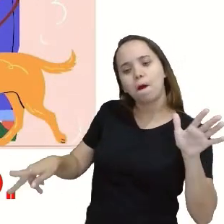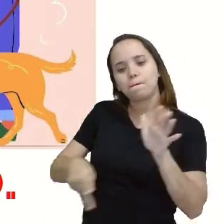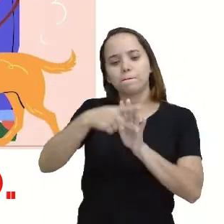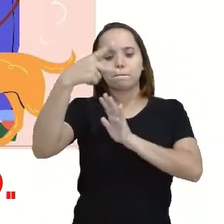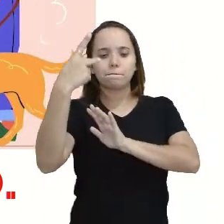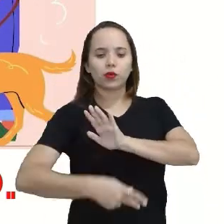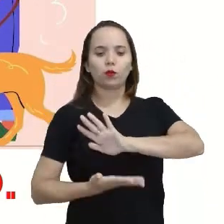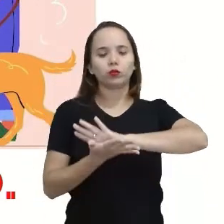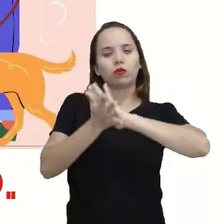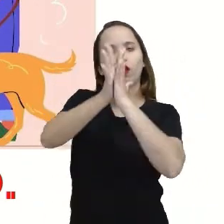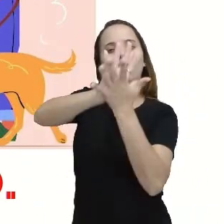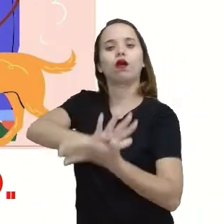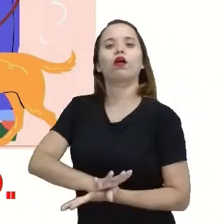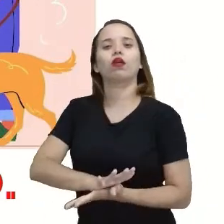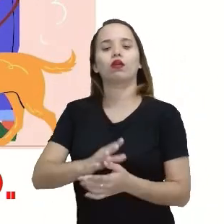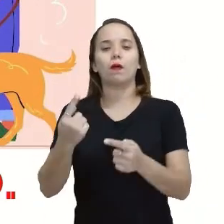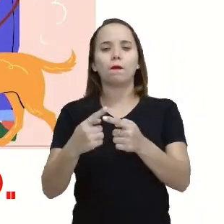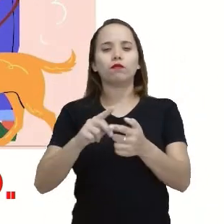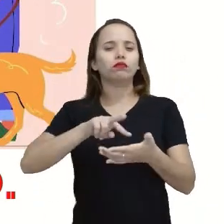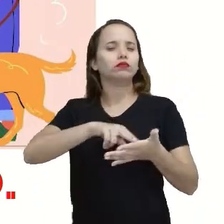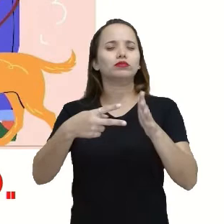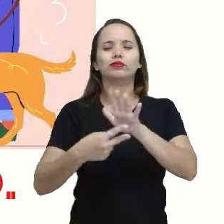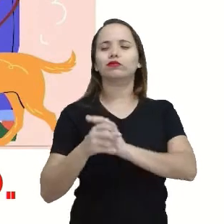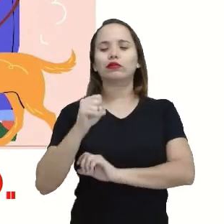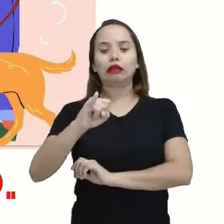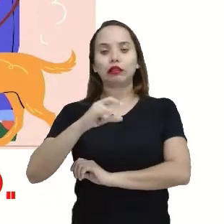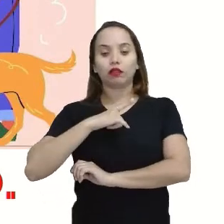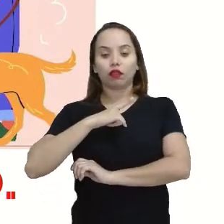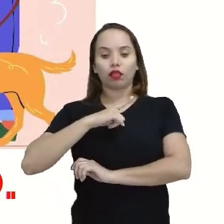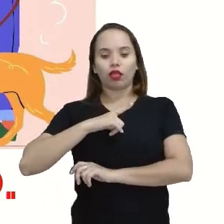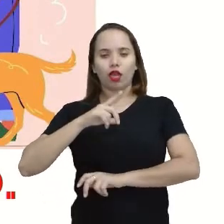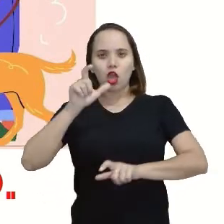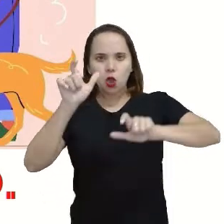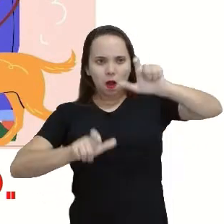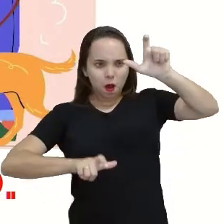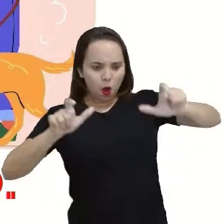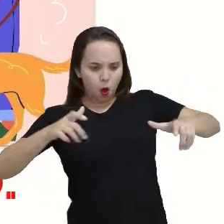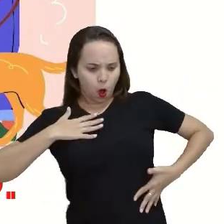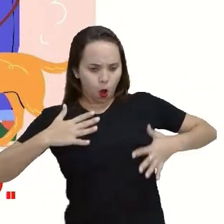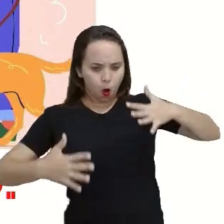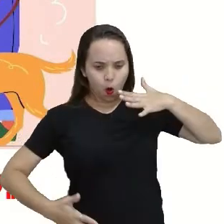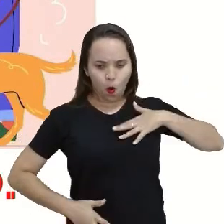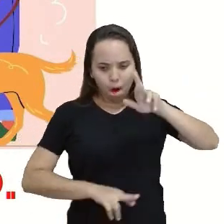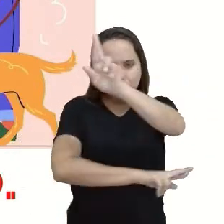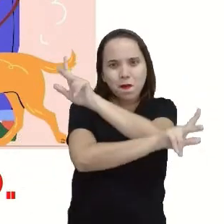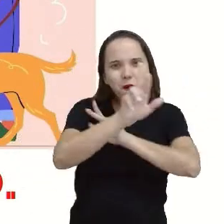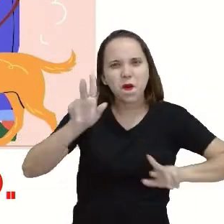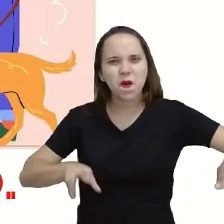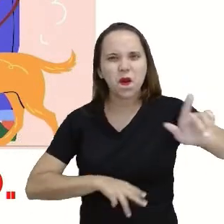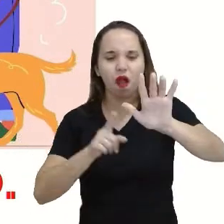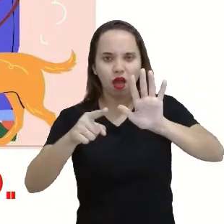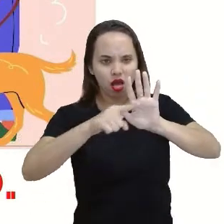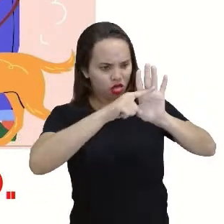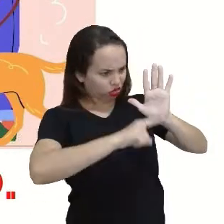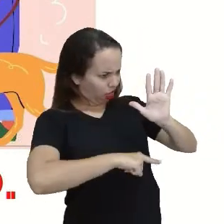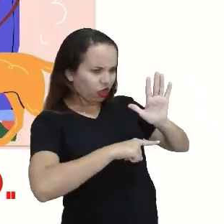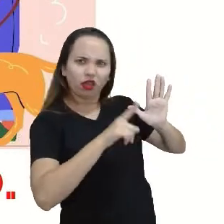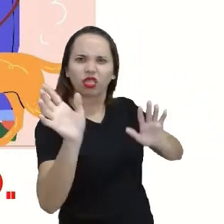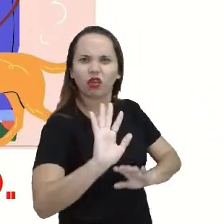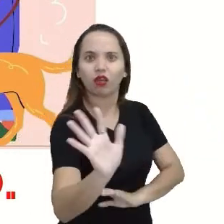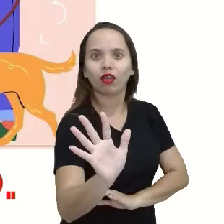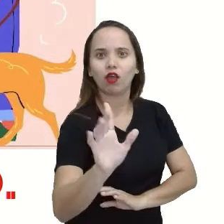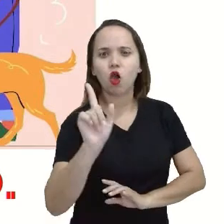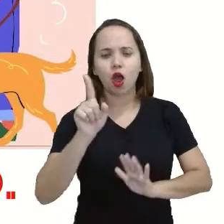seja, a gente ter diferentes corpos, né, não é algo negativo. Negativo é a gente